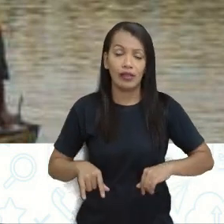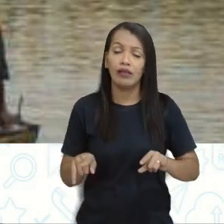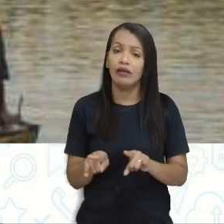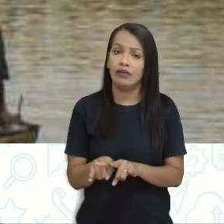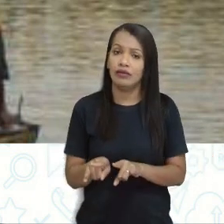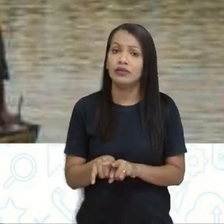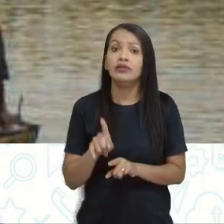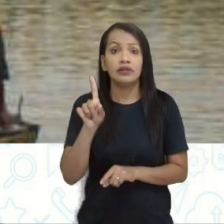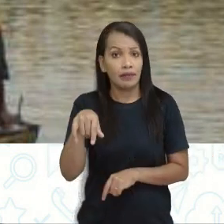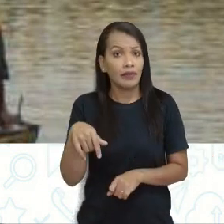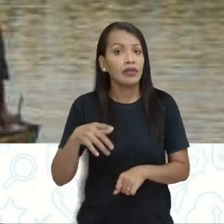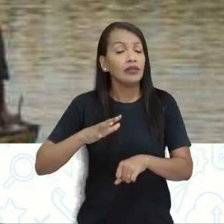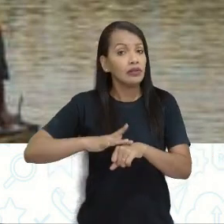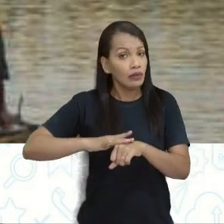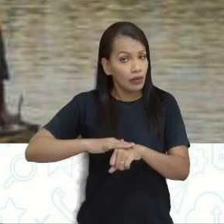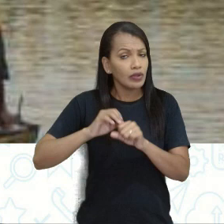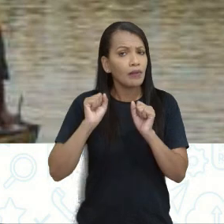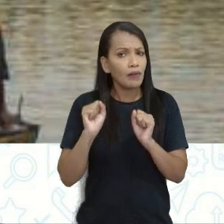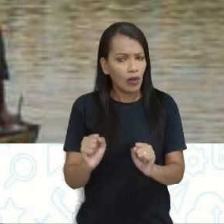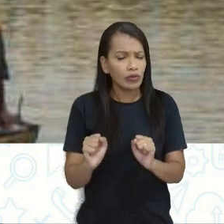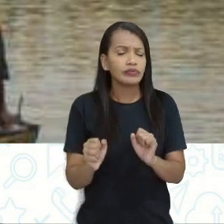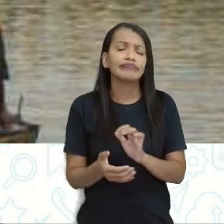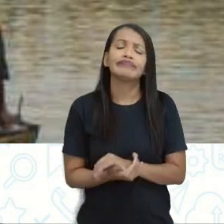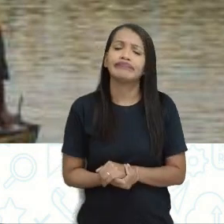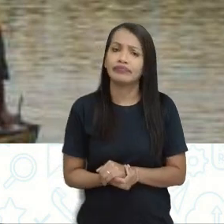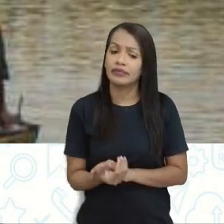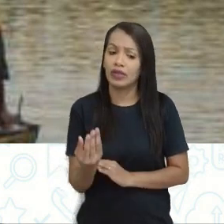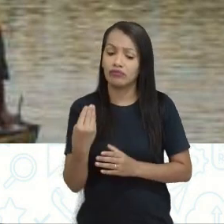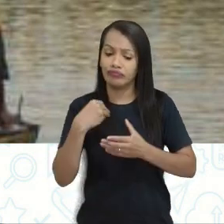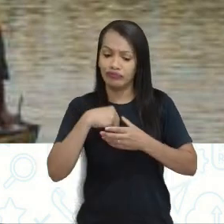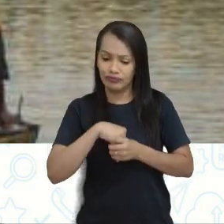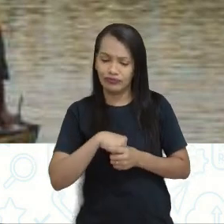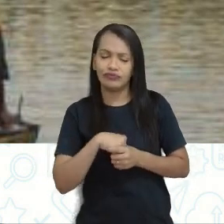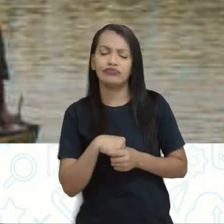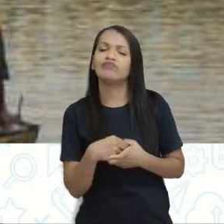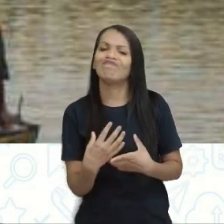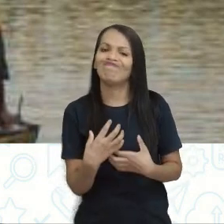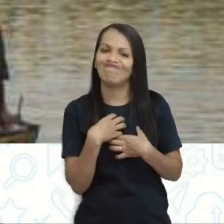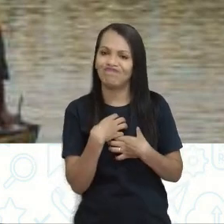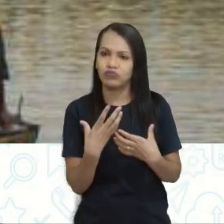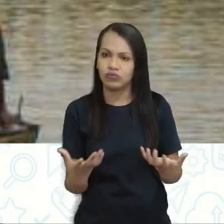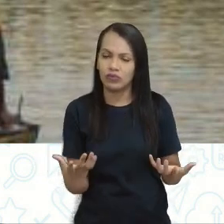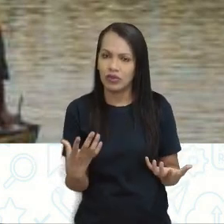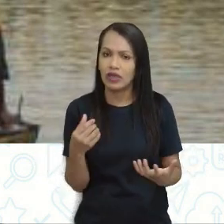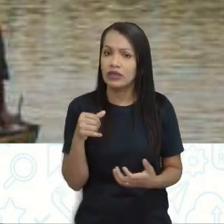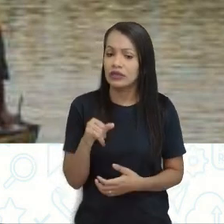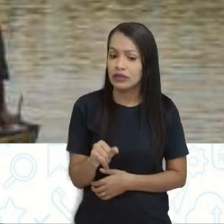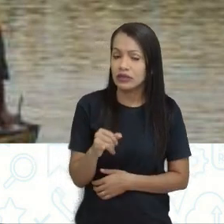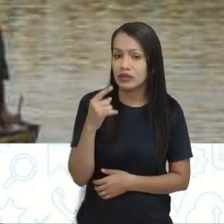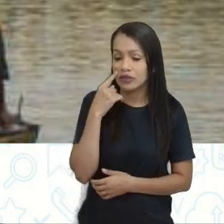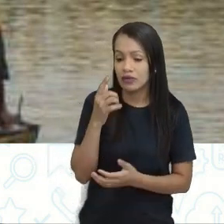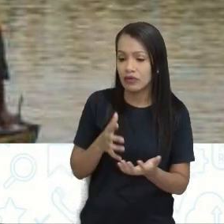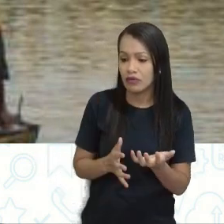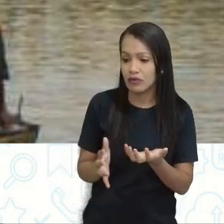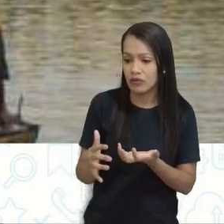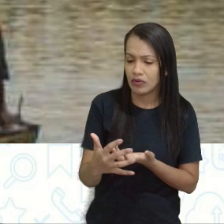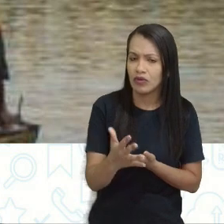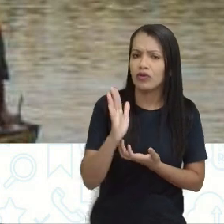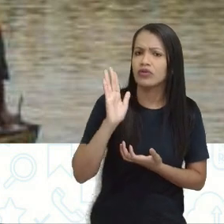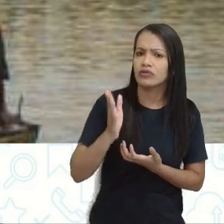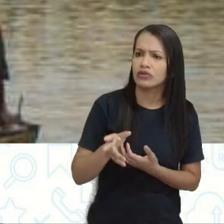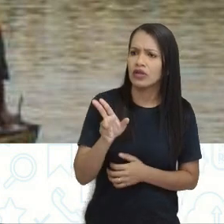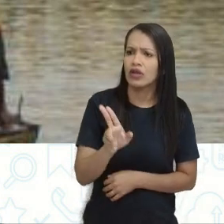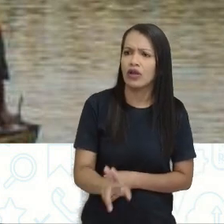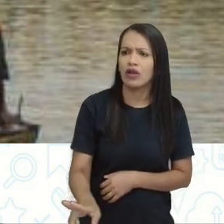rio, no passado, né, se a gente fizer esse mergulho ao passado, vai ver que esse rio já foi usado até